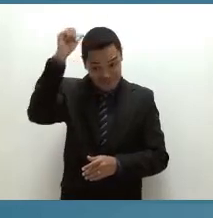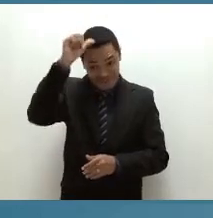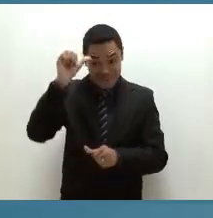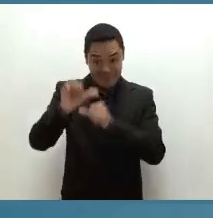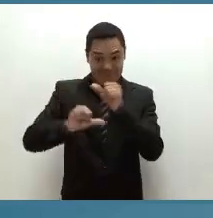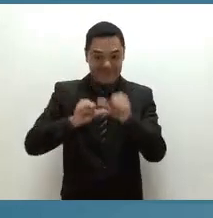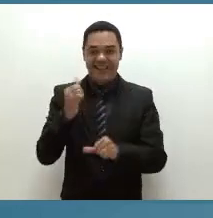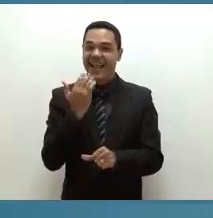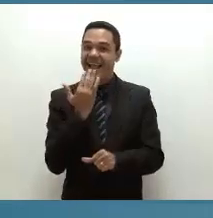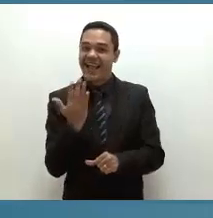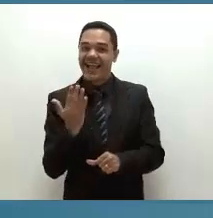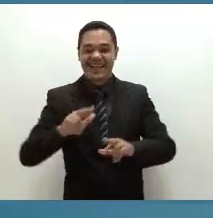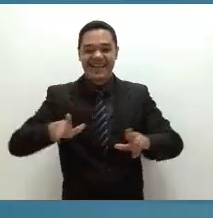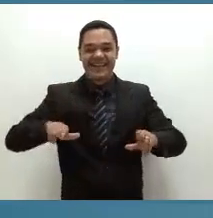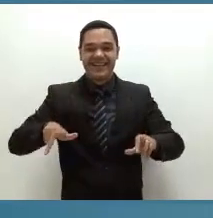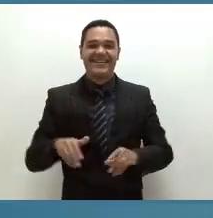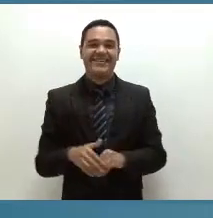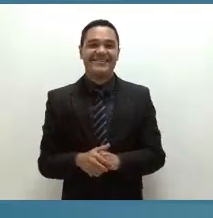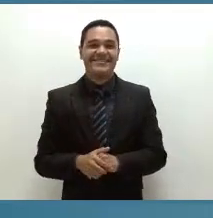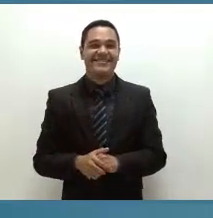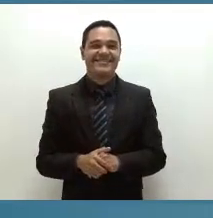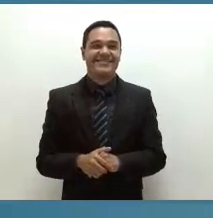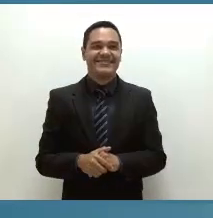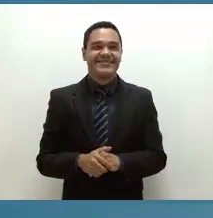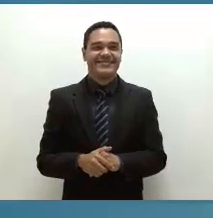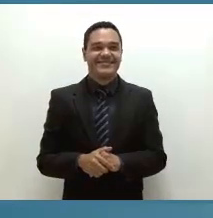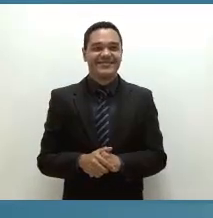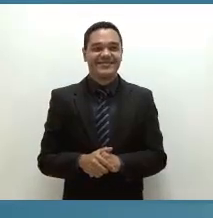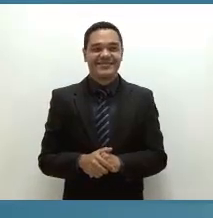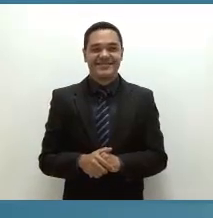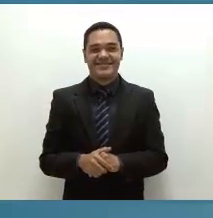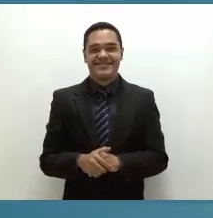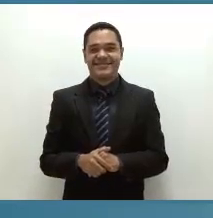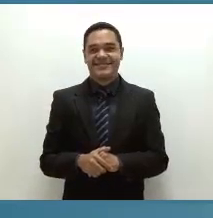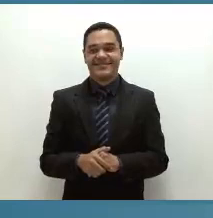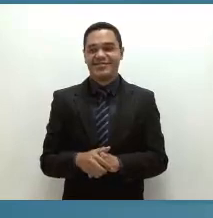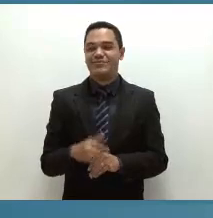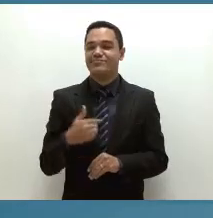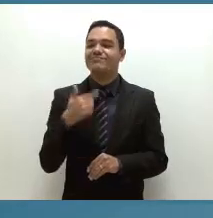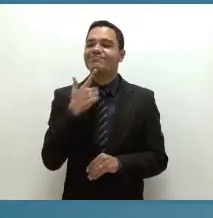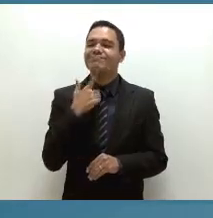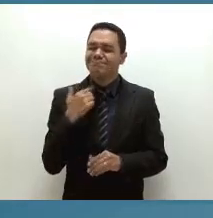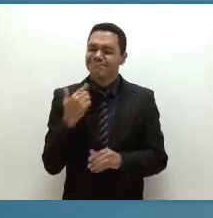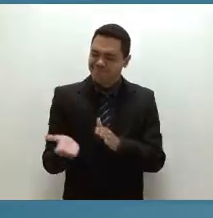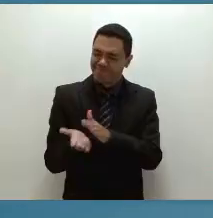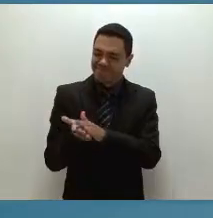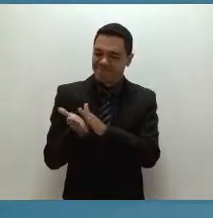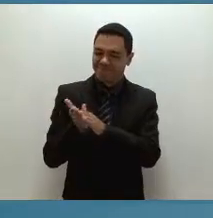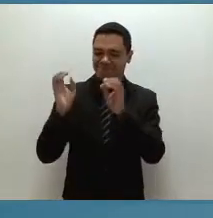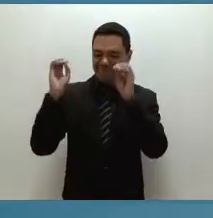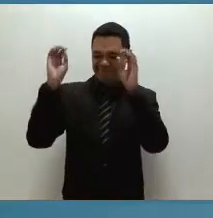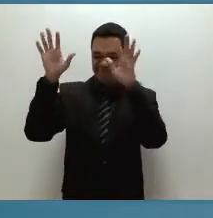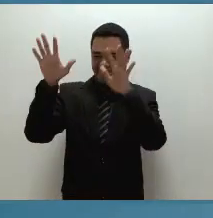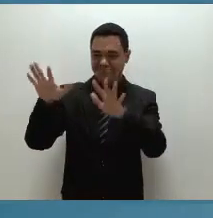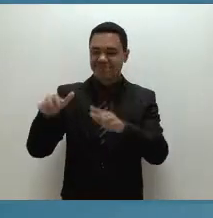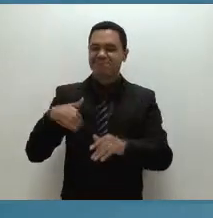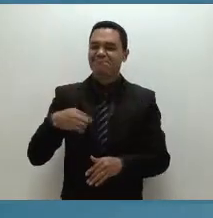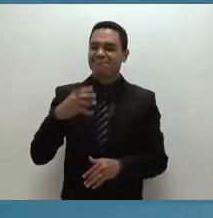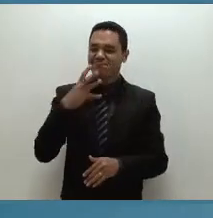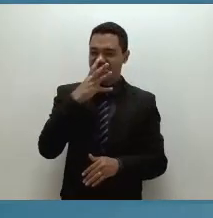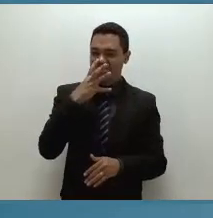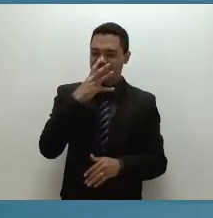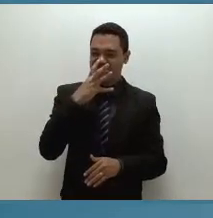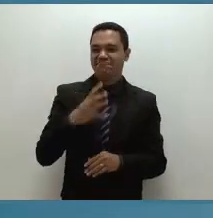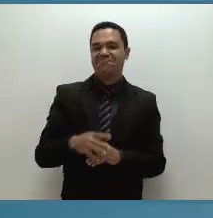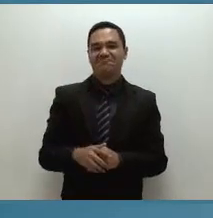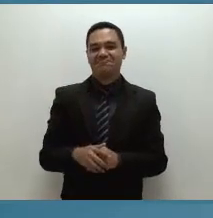Não vai sair de cabelo de boca. Então eu lhe desejo para mim tudo de bom. Né? Tenho uma admiração pelo senhor, porque o senhor